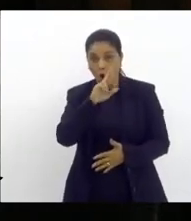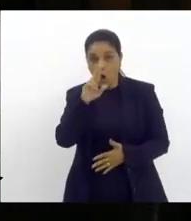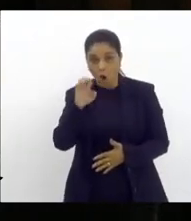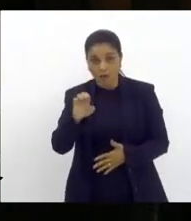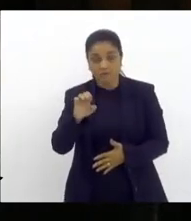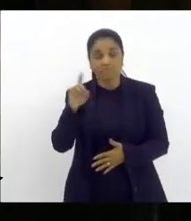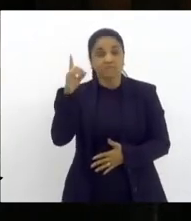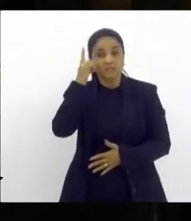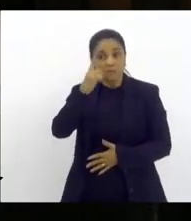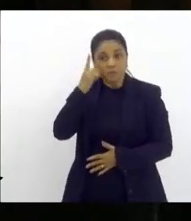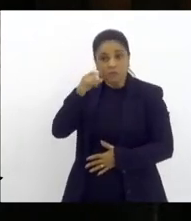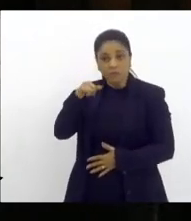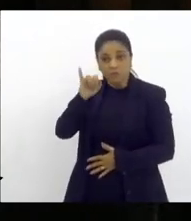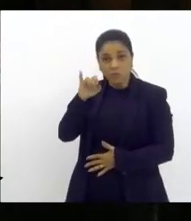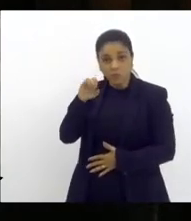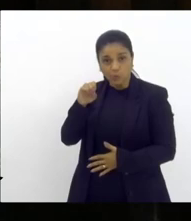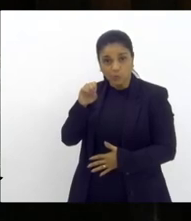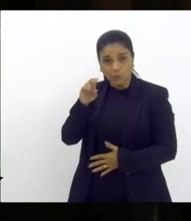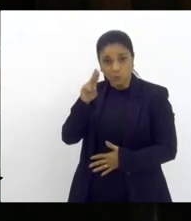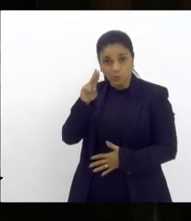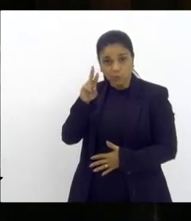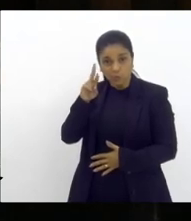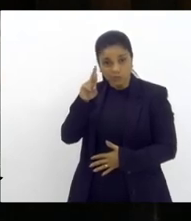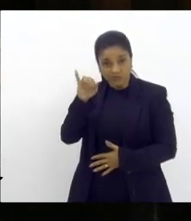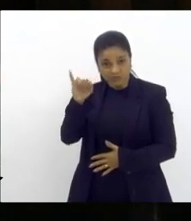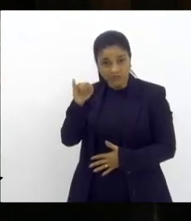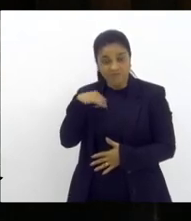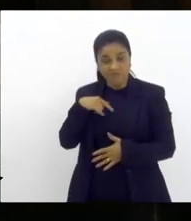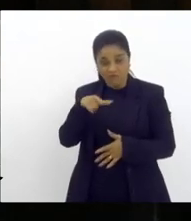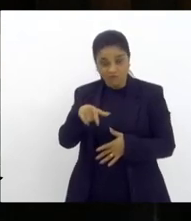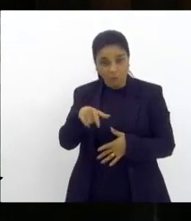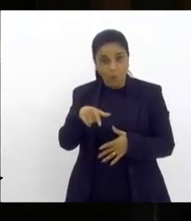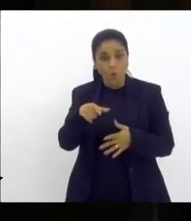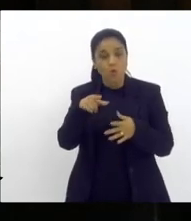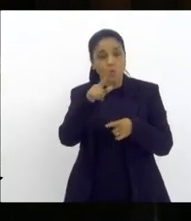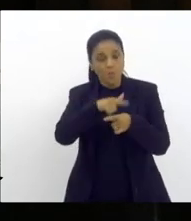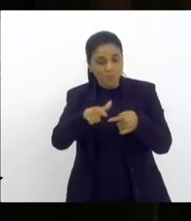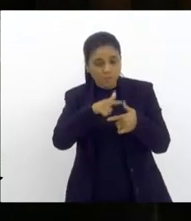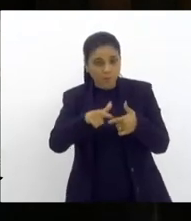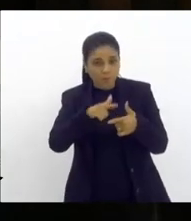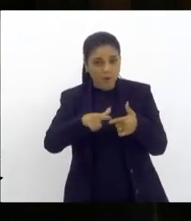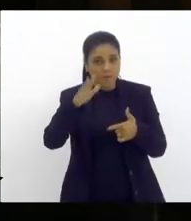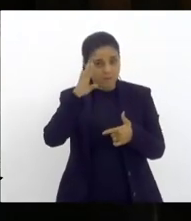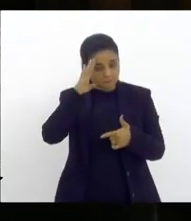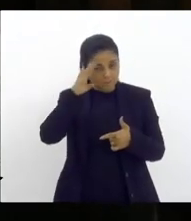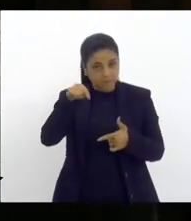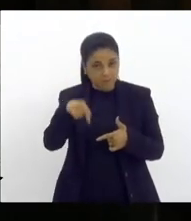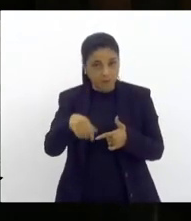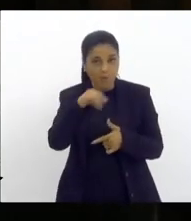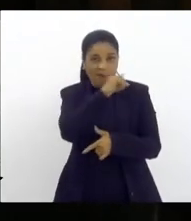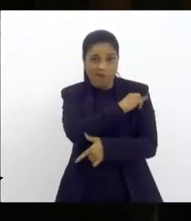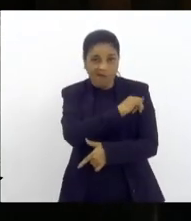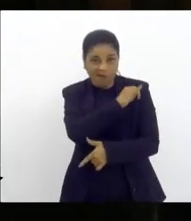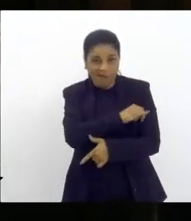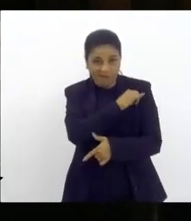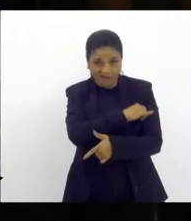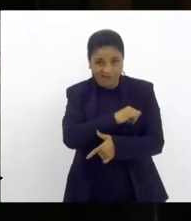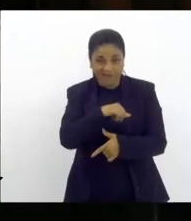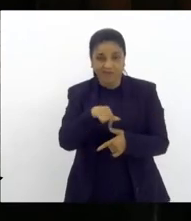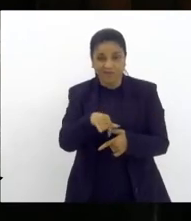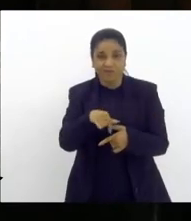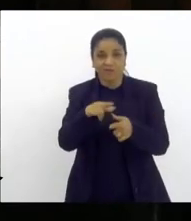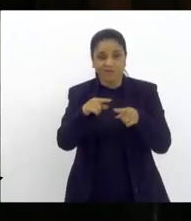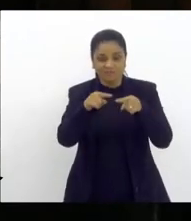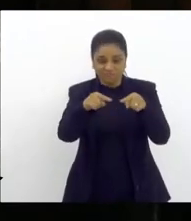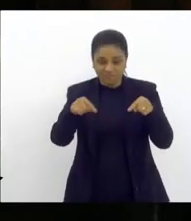resgatar não sei se você nem sabe mas um dos principais problemas do Rio de Janeiro justamente naquele Triângulo das Bermudas que eu